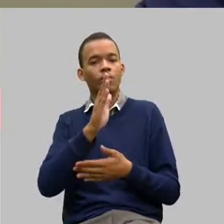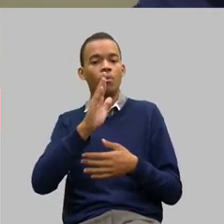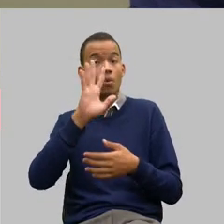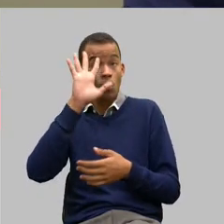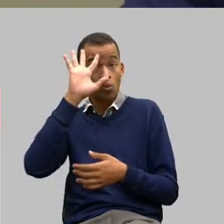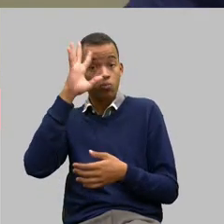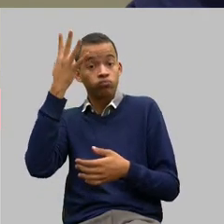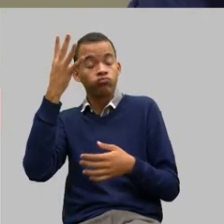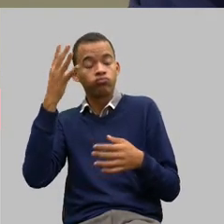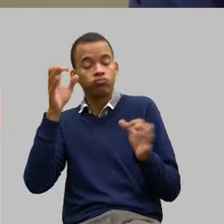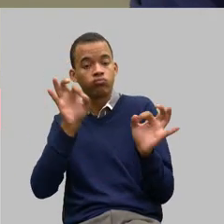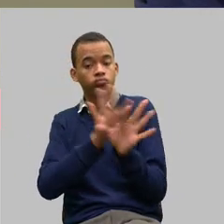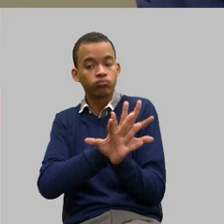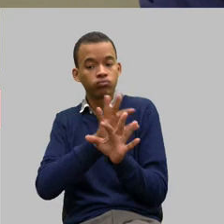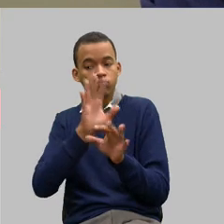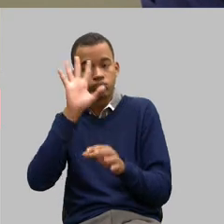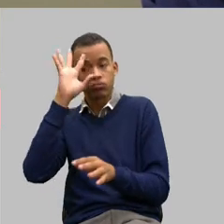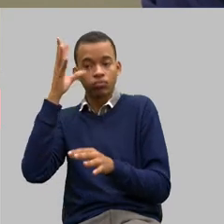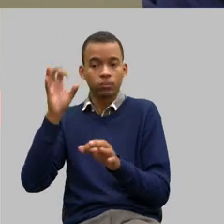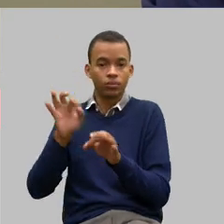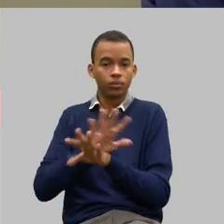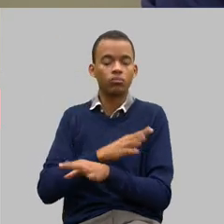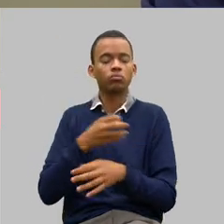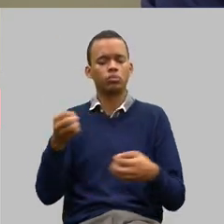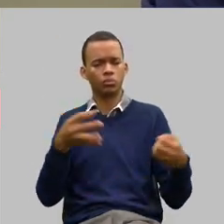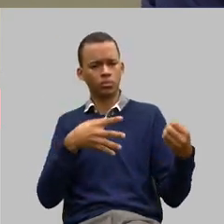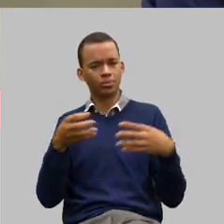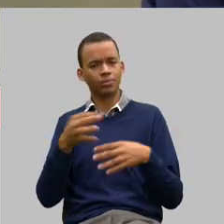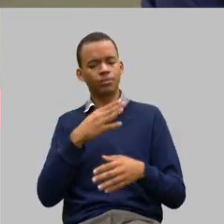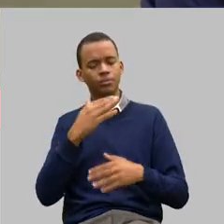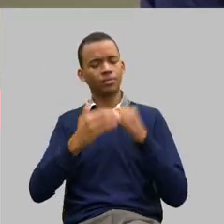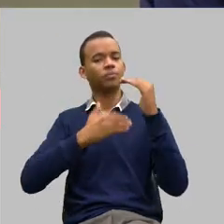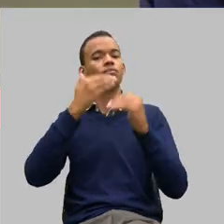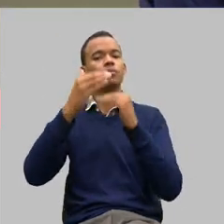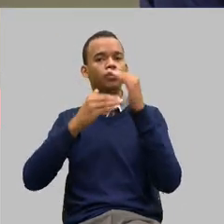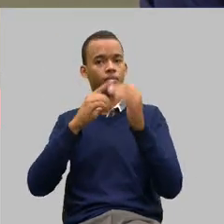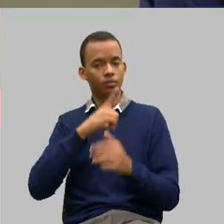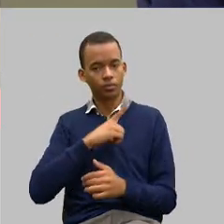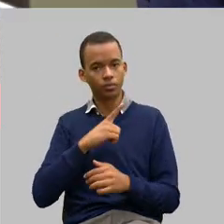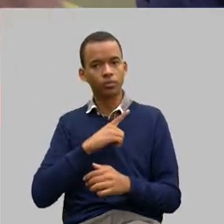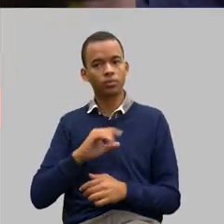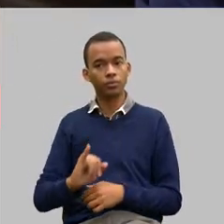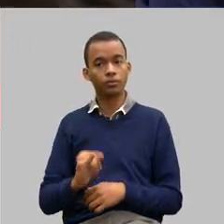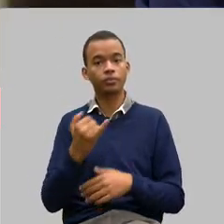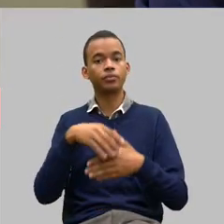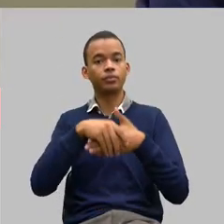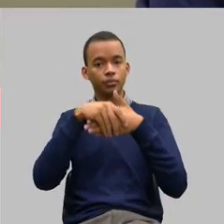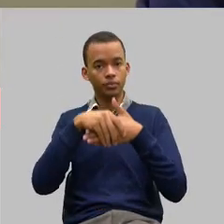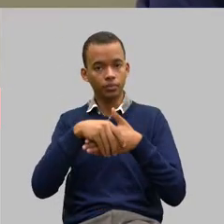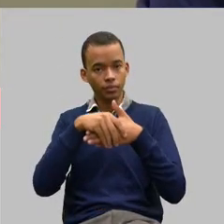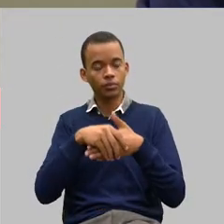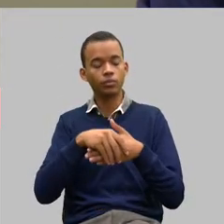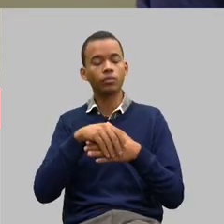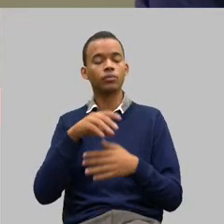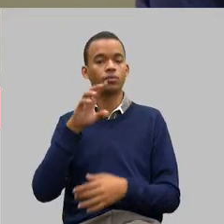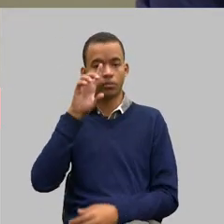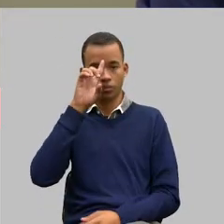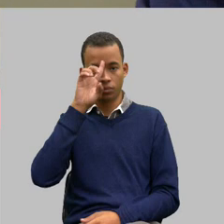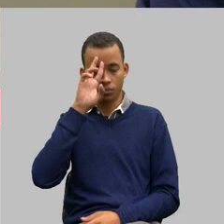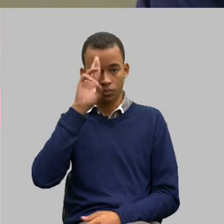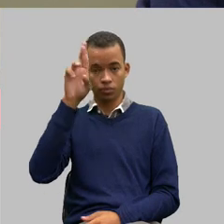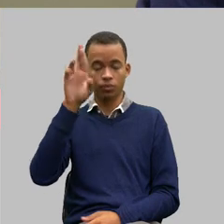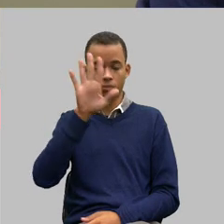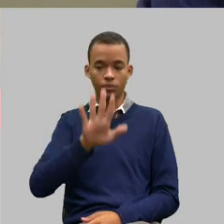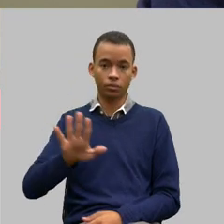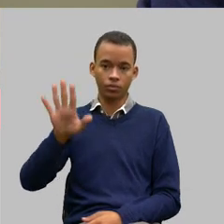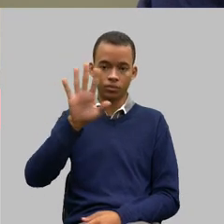a secretaria e aproveito o momento para também comprar comentar o nosso querido amigo e diretor geral do Dr e o Rodrigo que